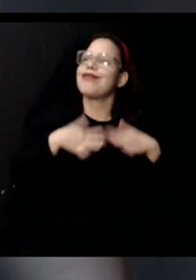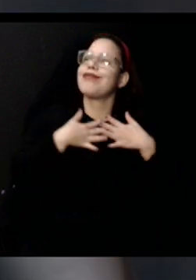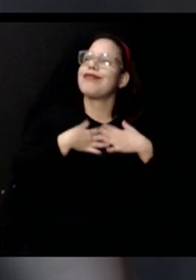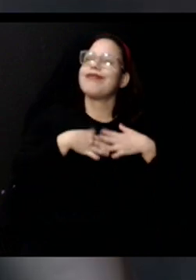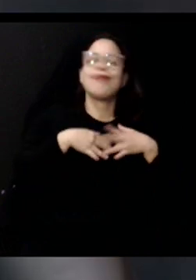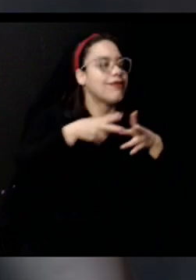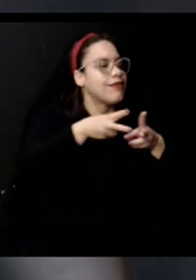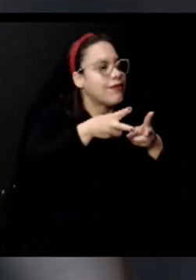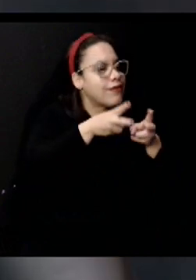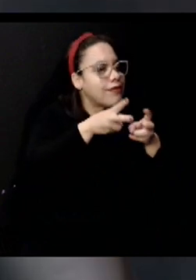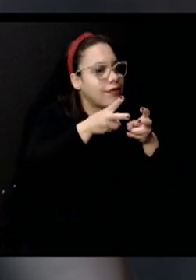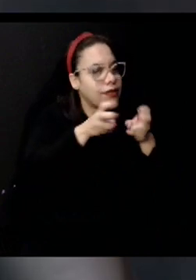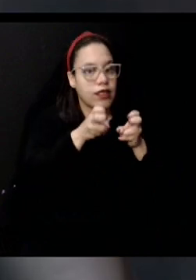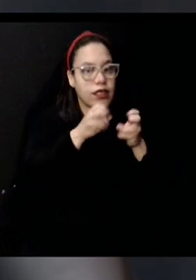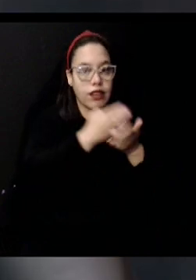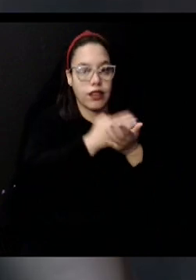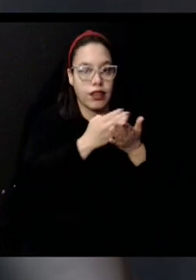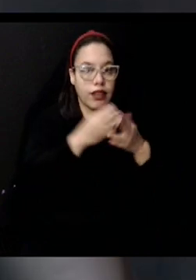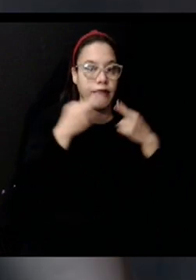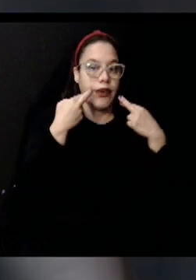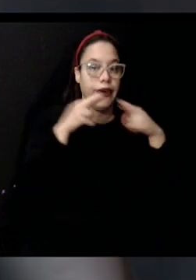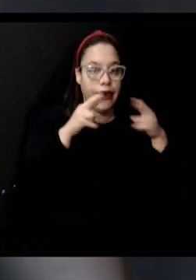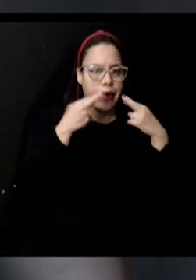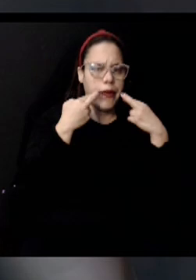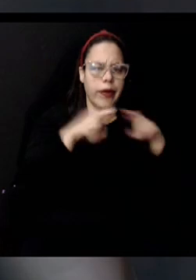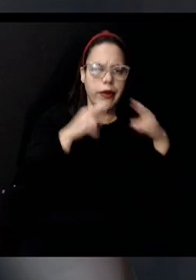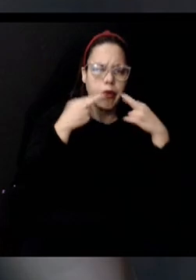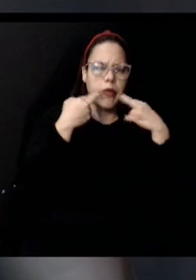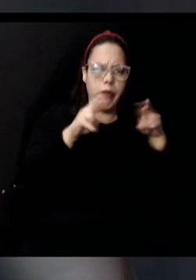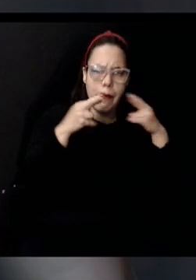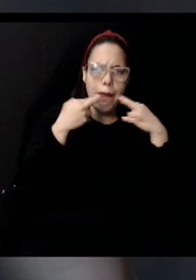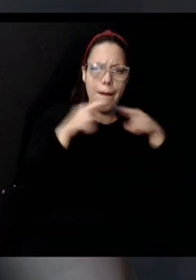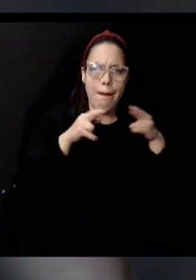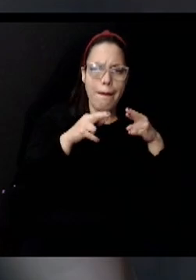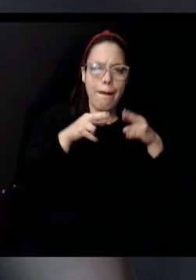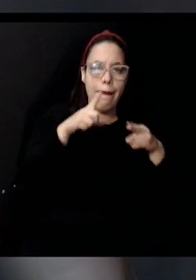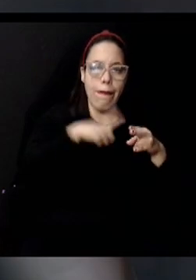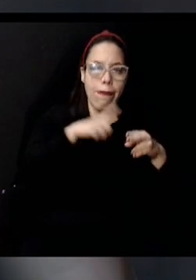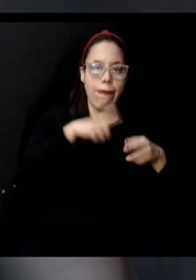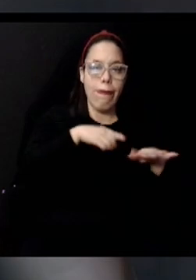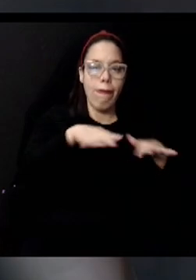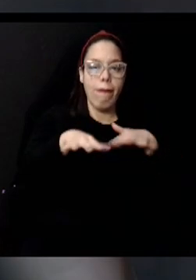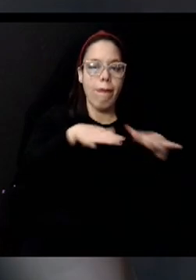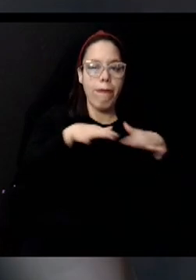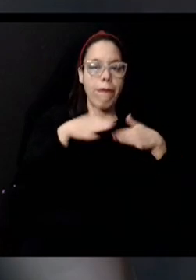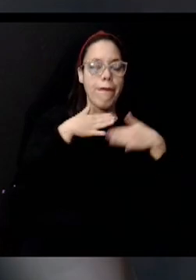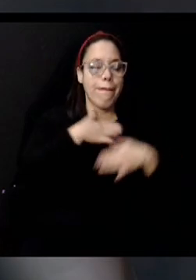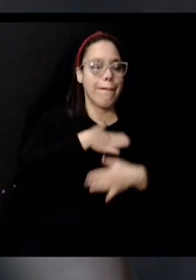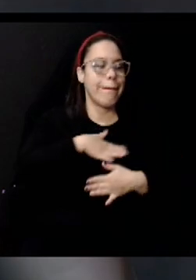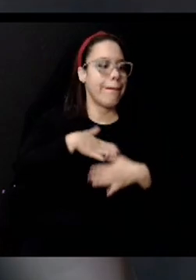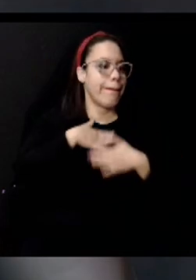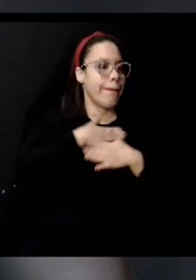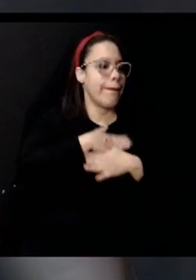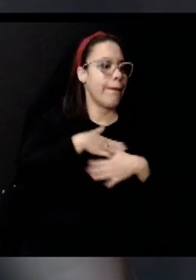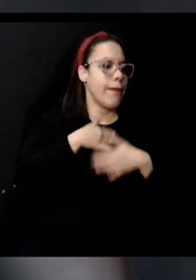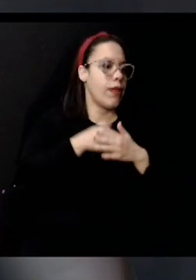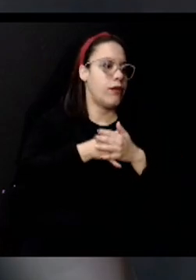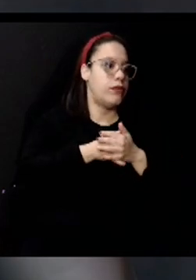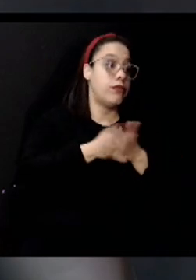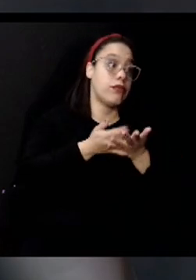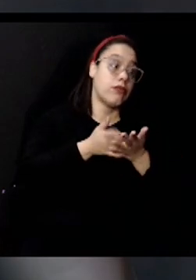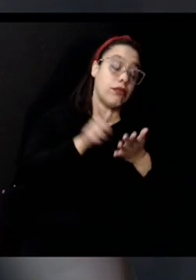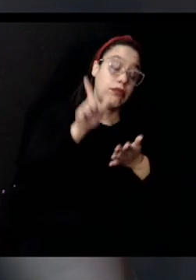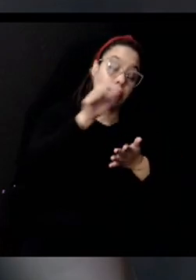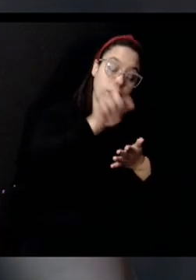ela começa a reclamar, reclamar, reclamar para ela ter esse momento de prazer. Uhum, Lógico, a gente tem que